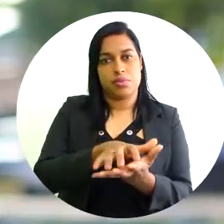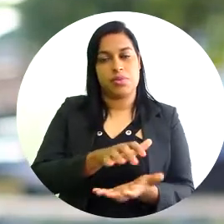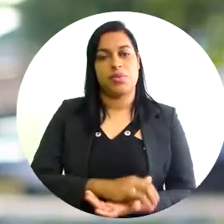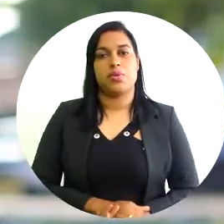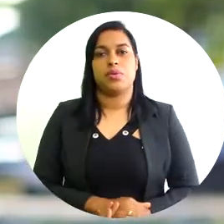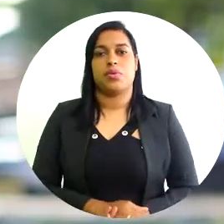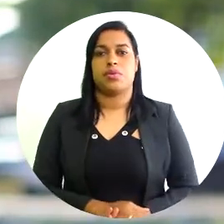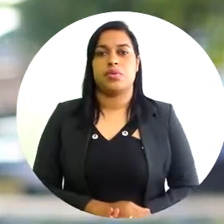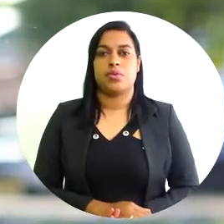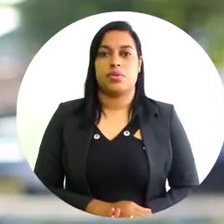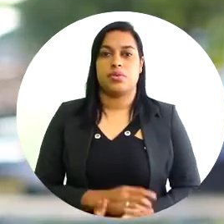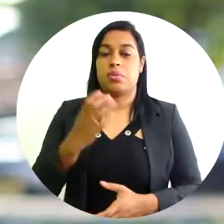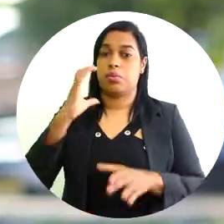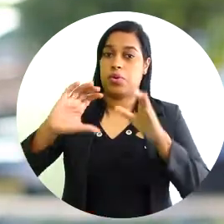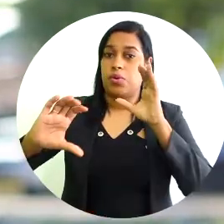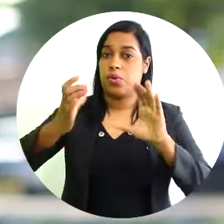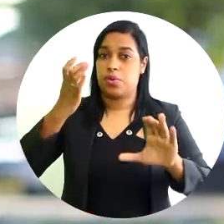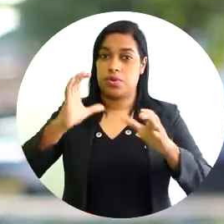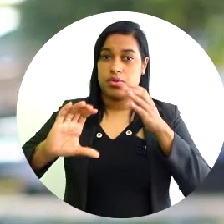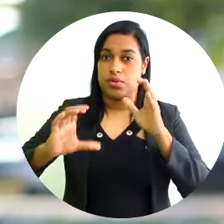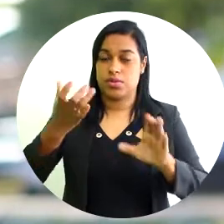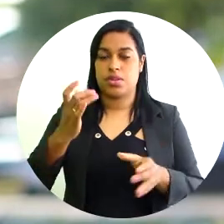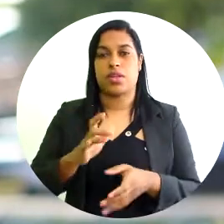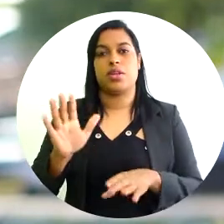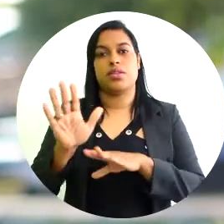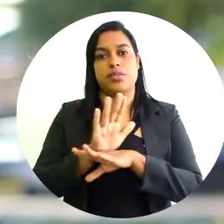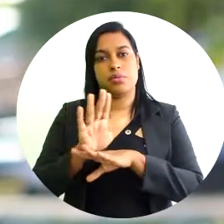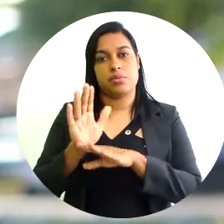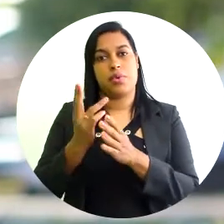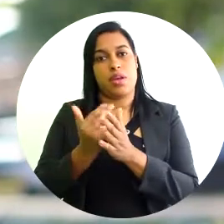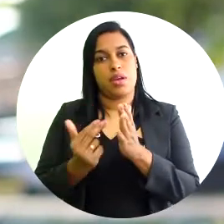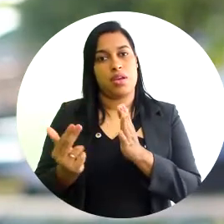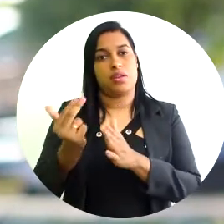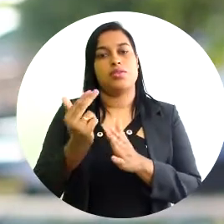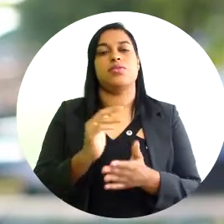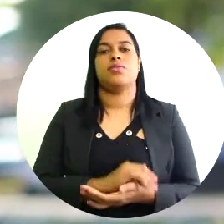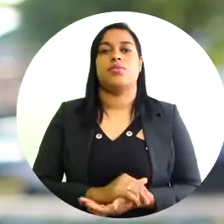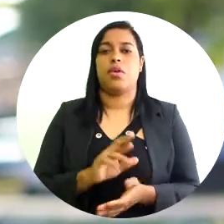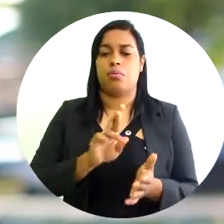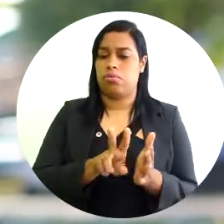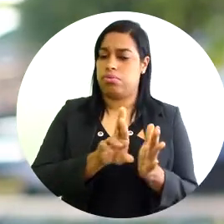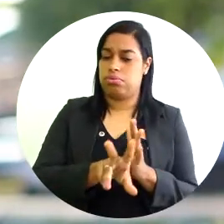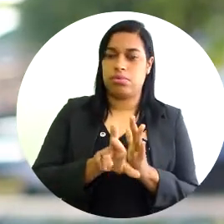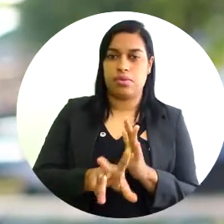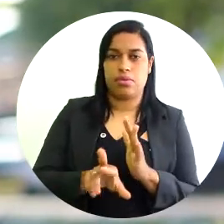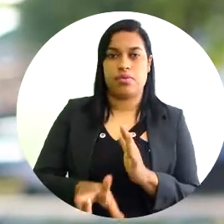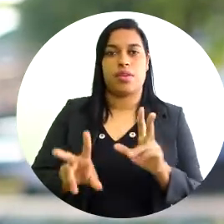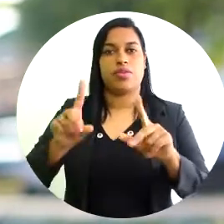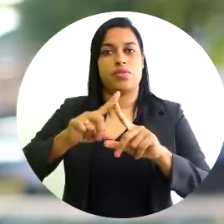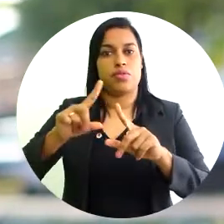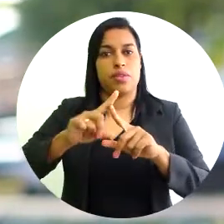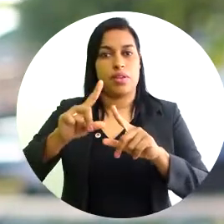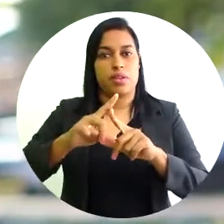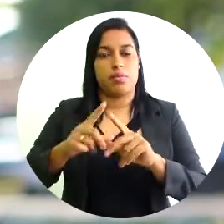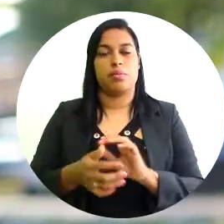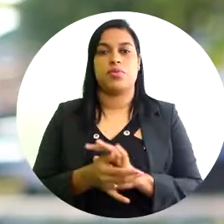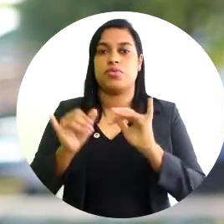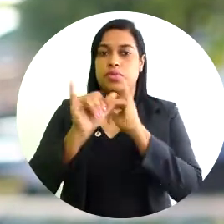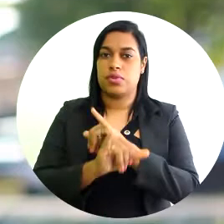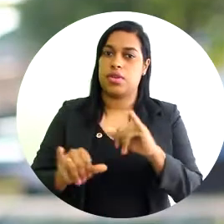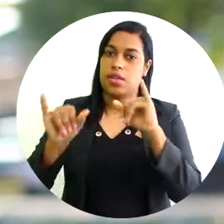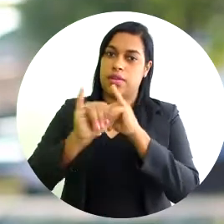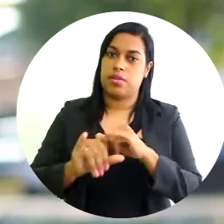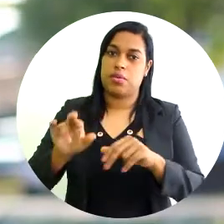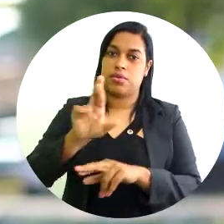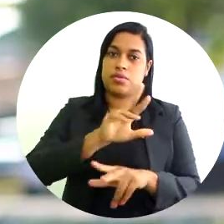Pernambuco, vieram músicas, vieram imagens, enfim, vieram vários tipos de